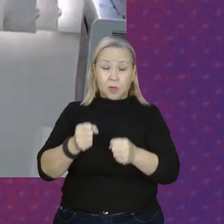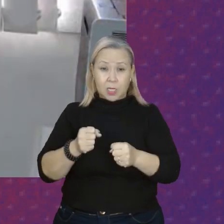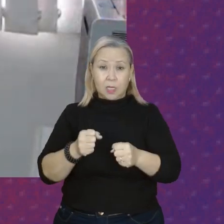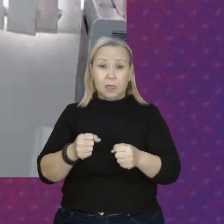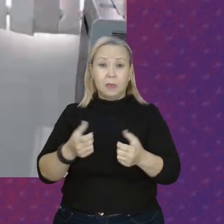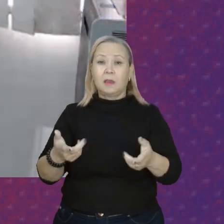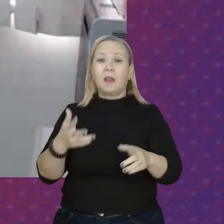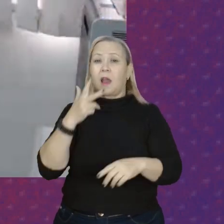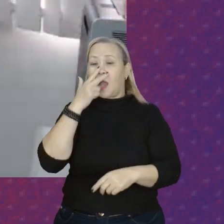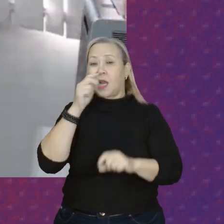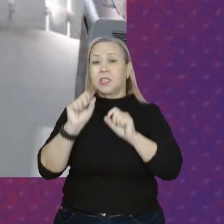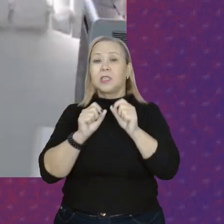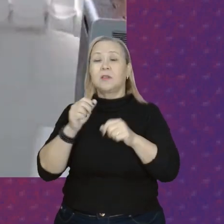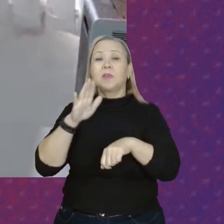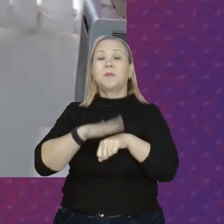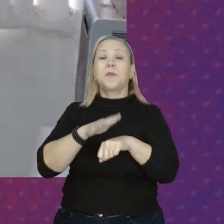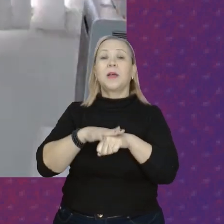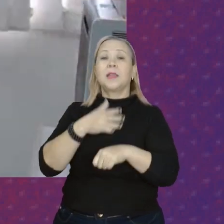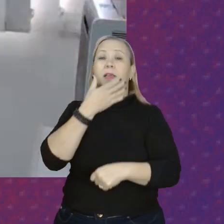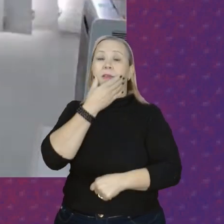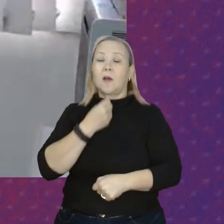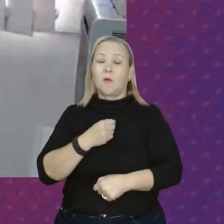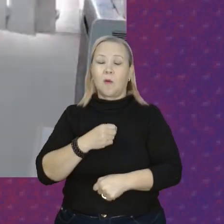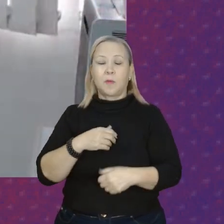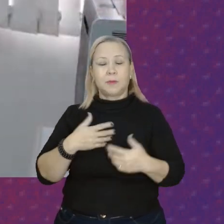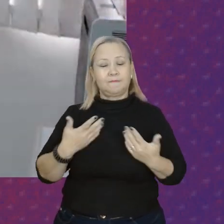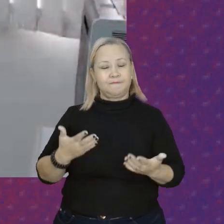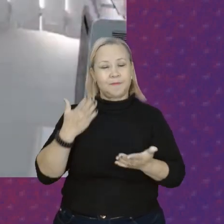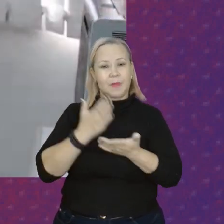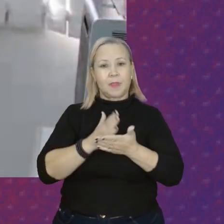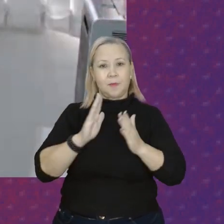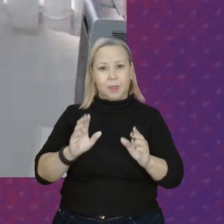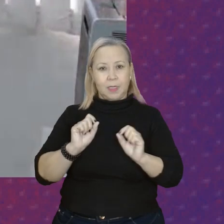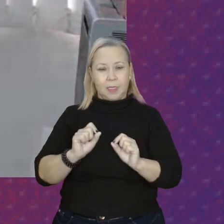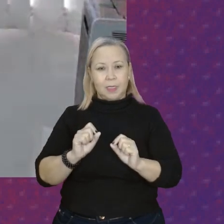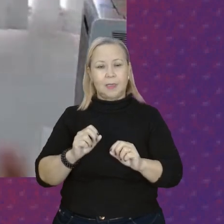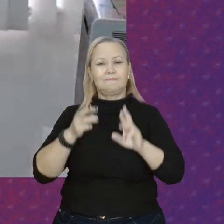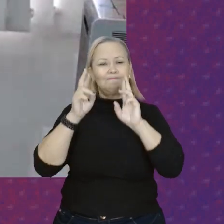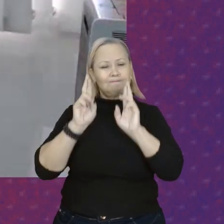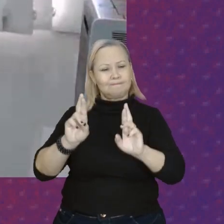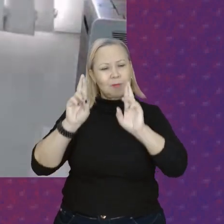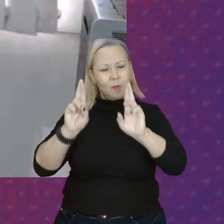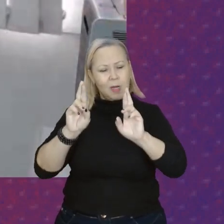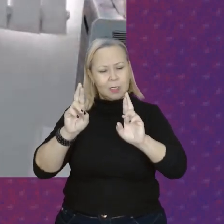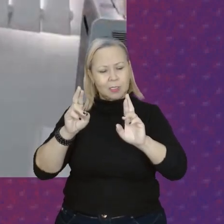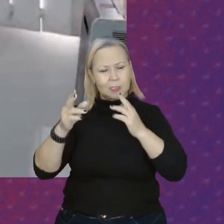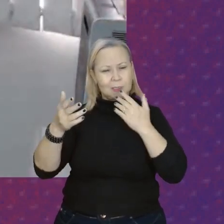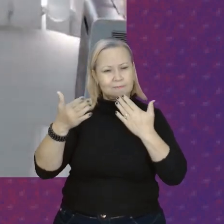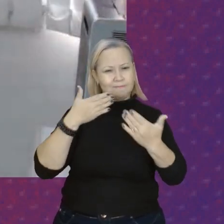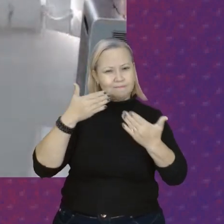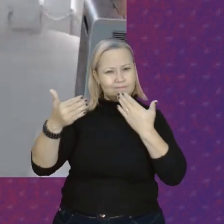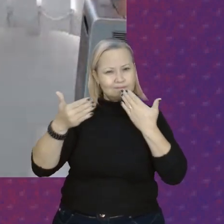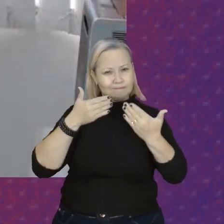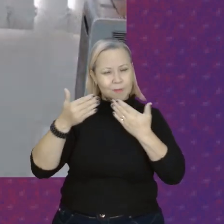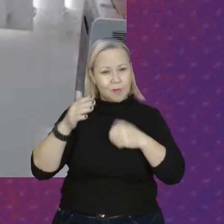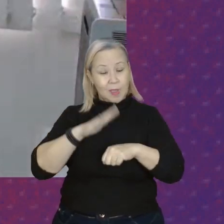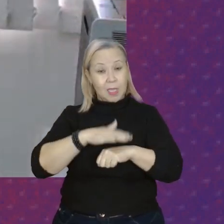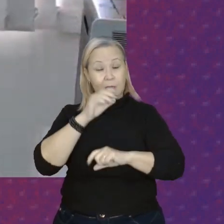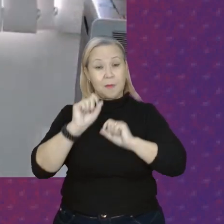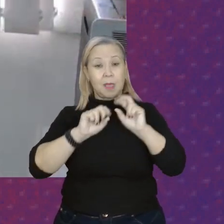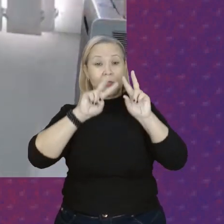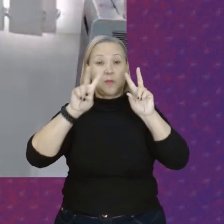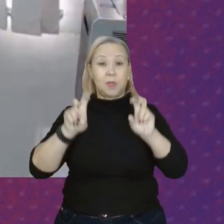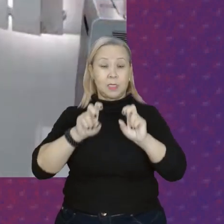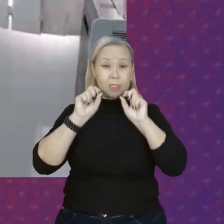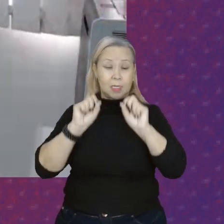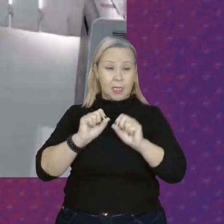do homem. Então, eu encerro aqui, espero que a gente consiga conversar muito mais sobre esse tema que me é